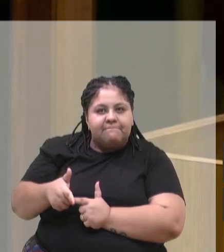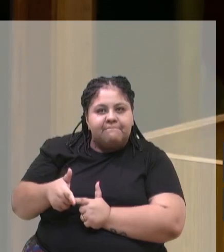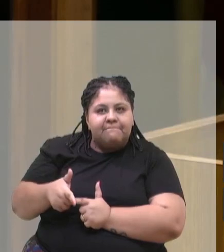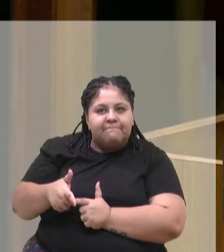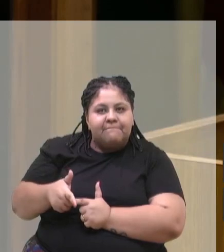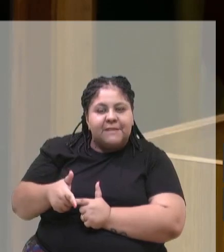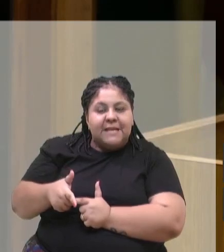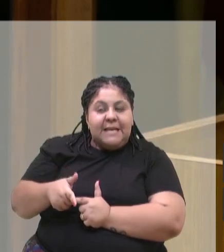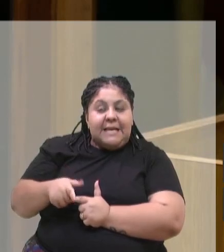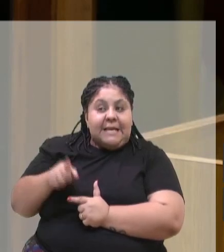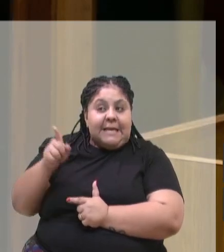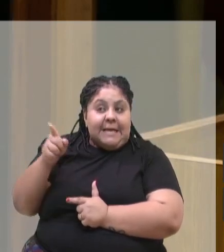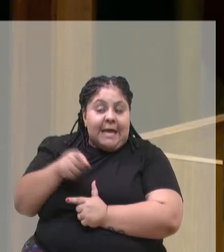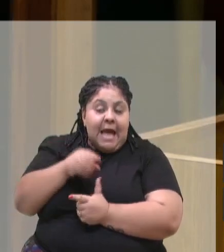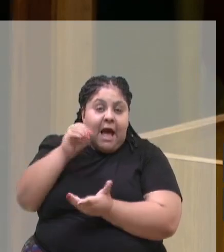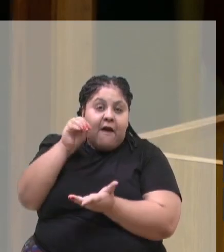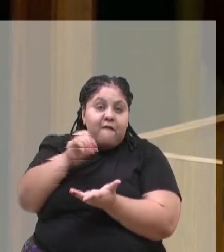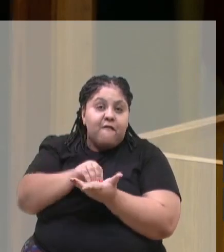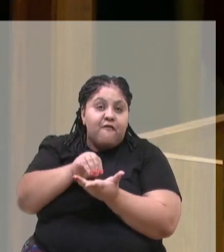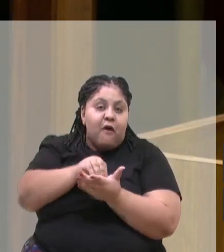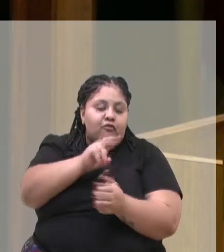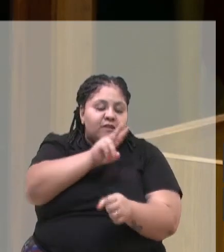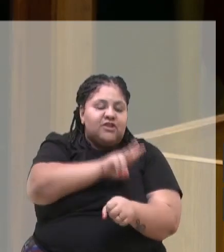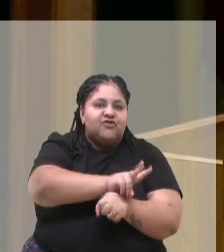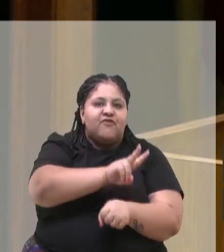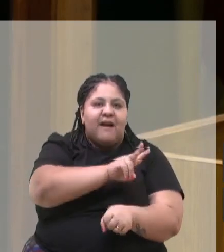da falta de vagas.